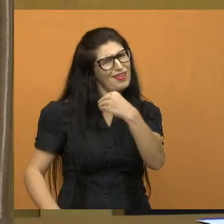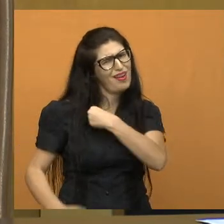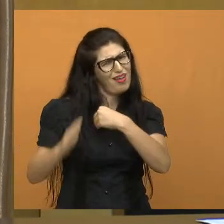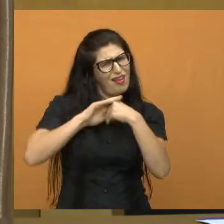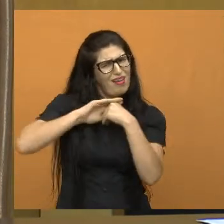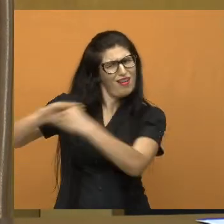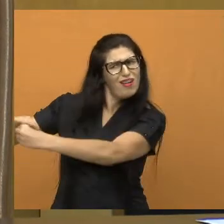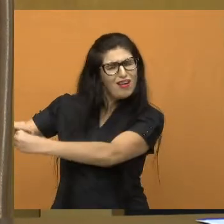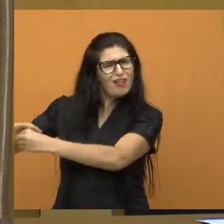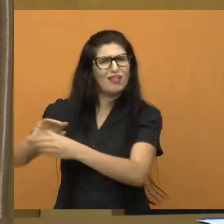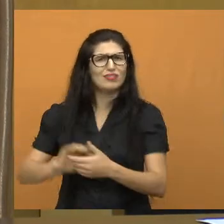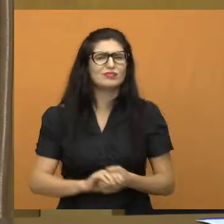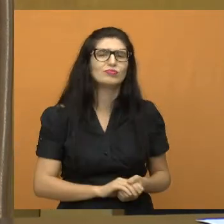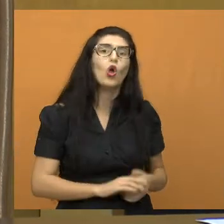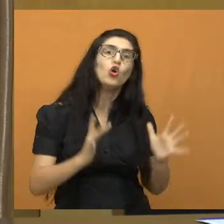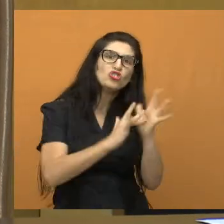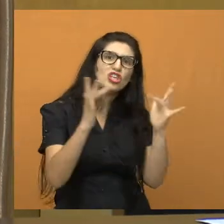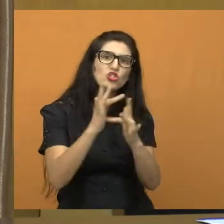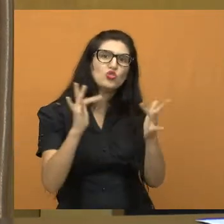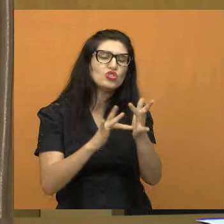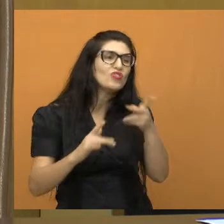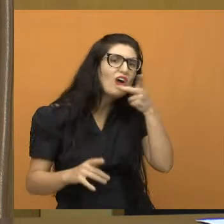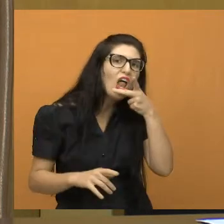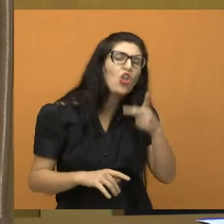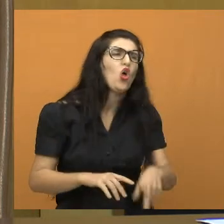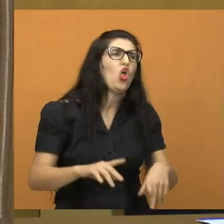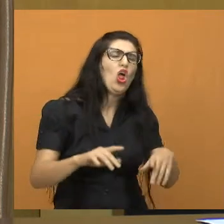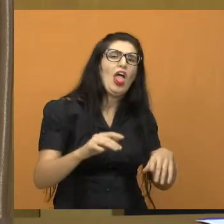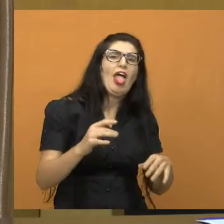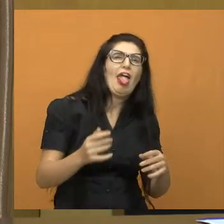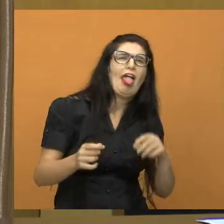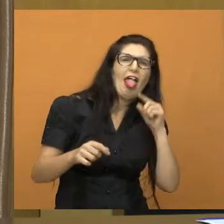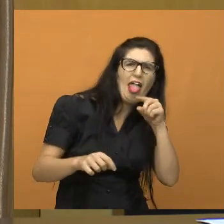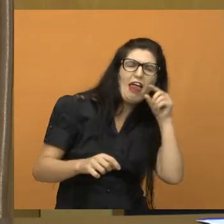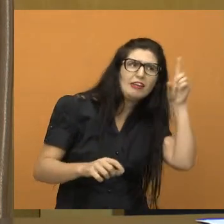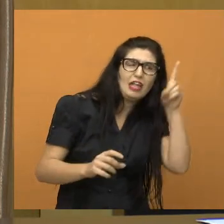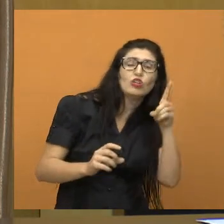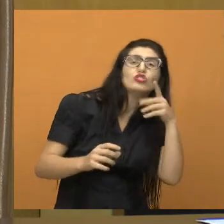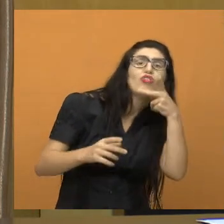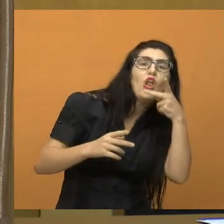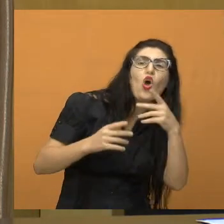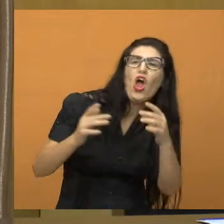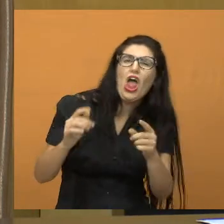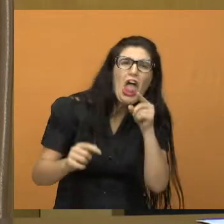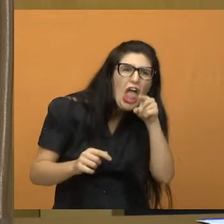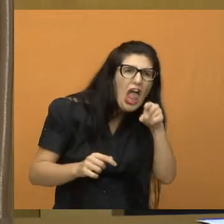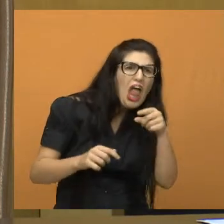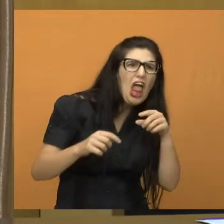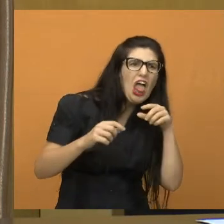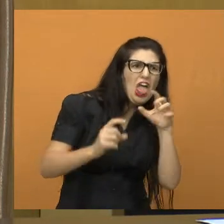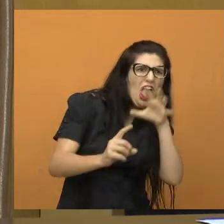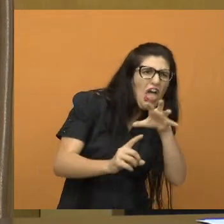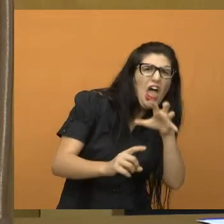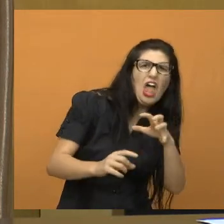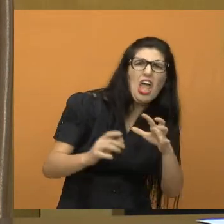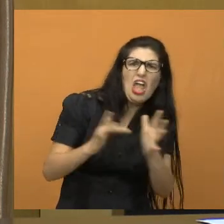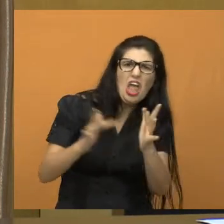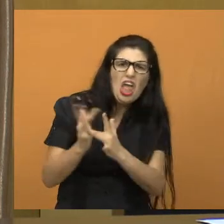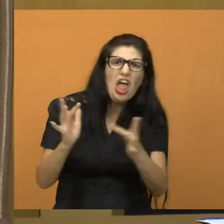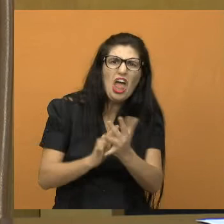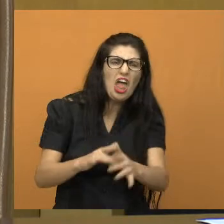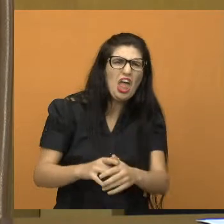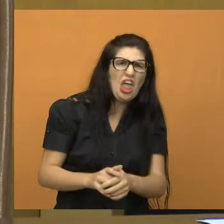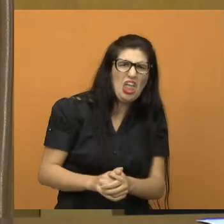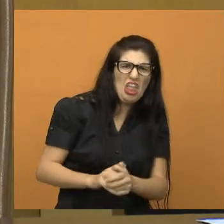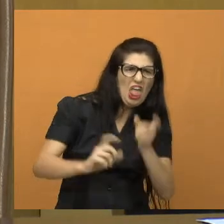falado, maldita raça que está matando o Filho de Deus. Podia amaldiçoar. Não, não. Vocês fazem comigo,